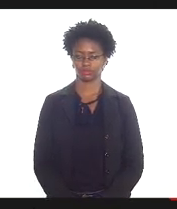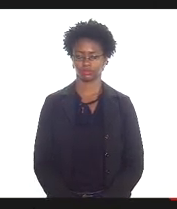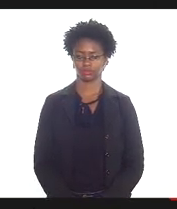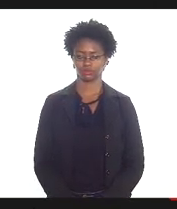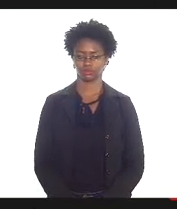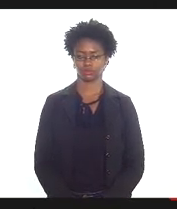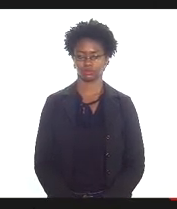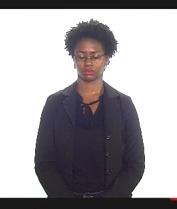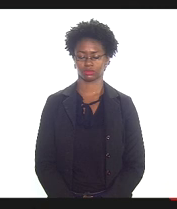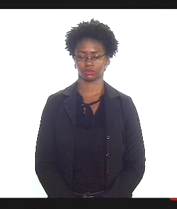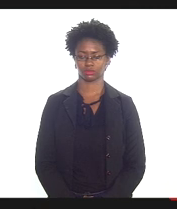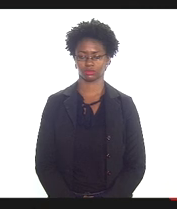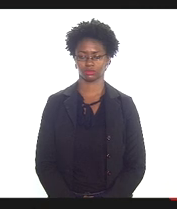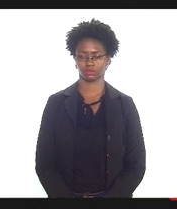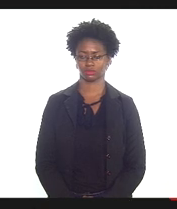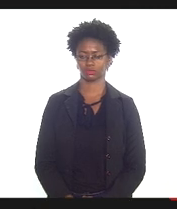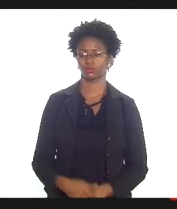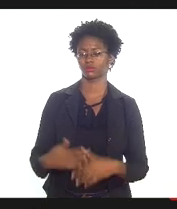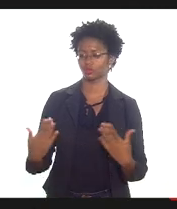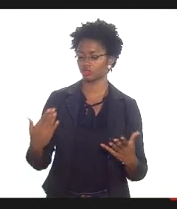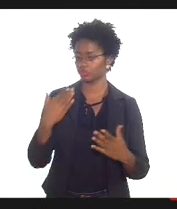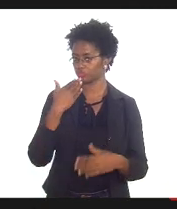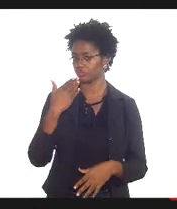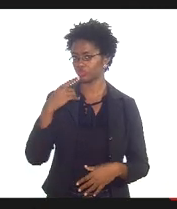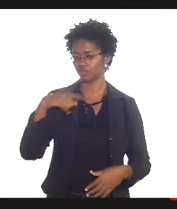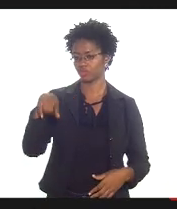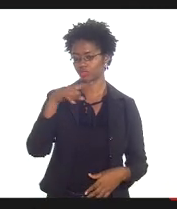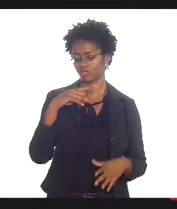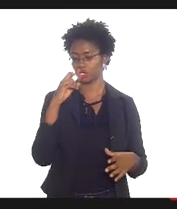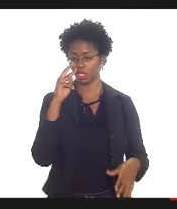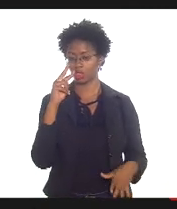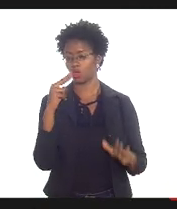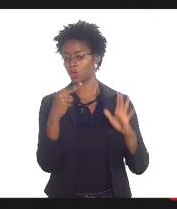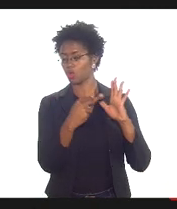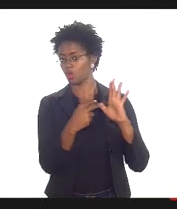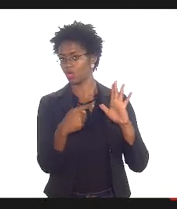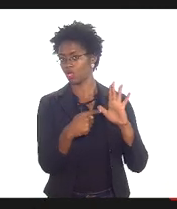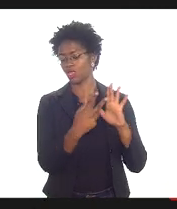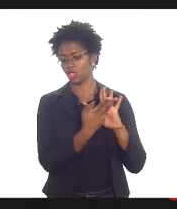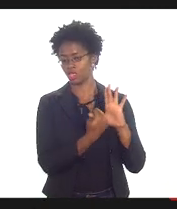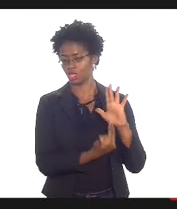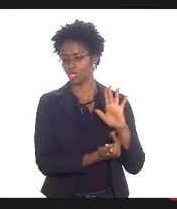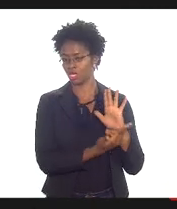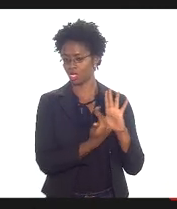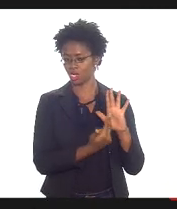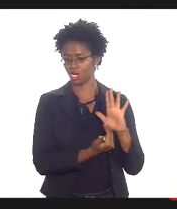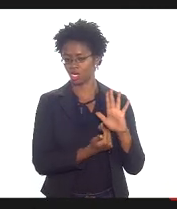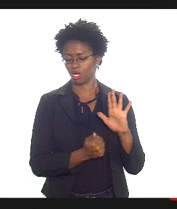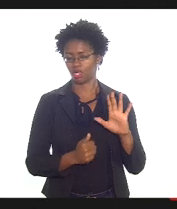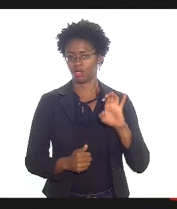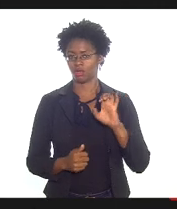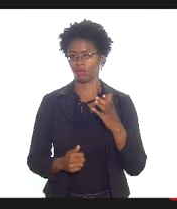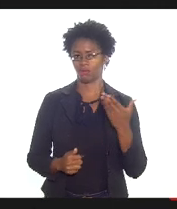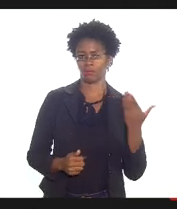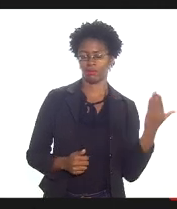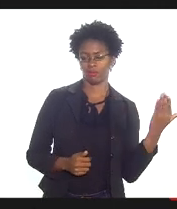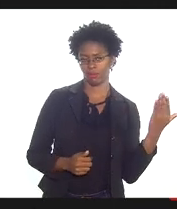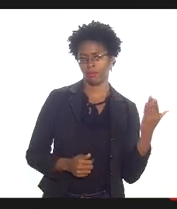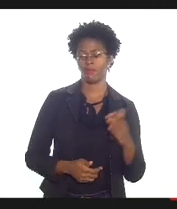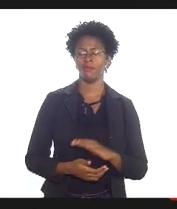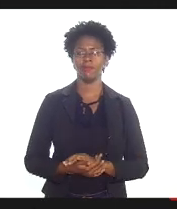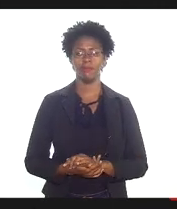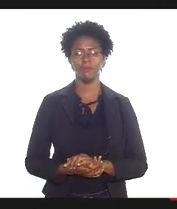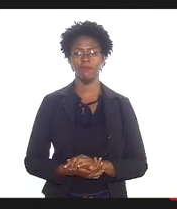vamos falar então, eu peço para vocês para olharem esse mapa ao lado esquerdo do slide,